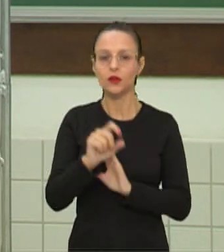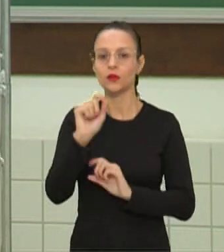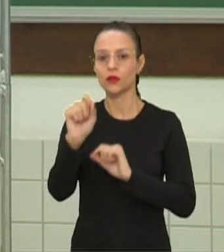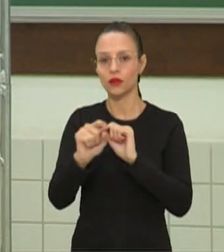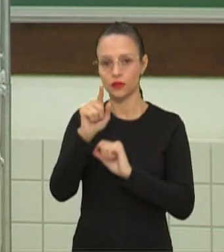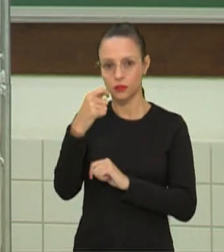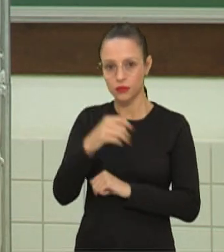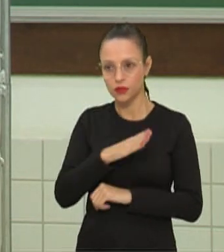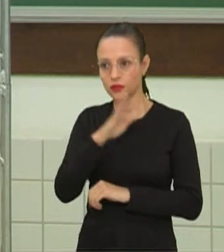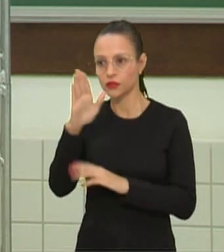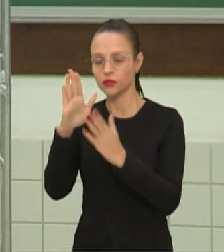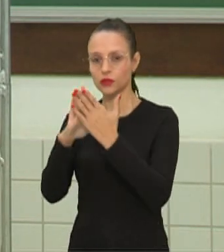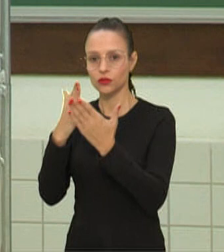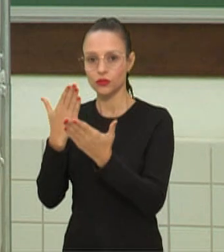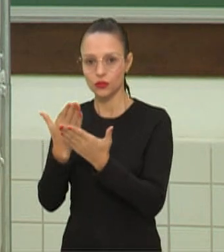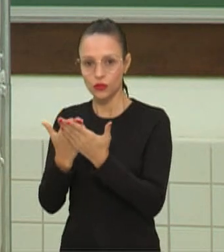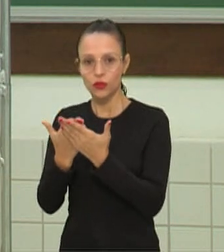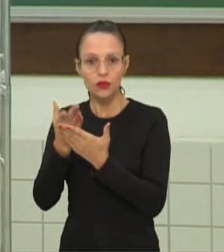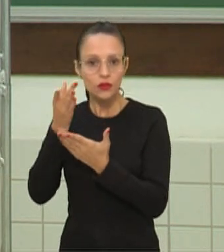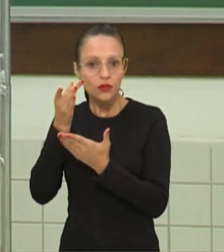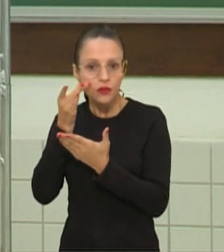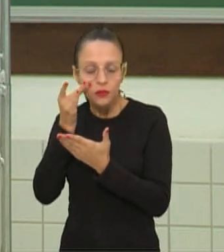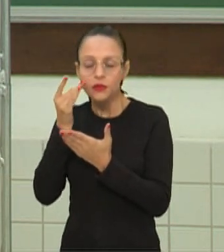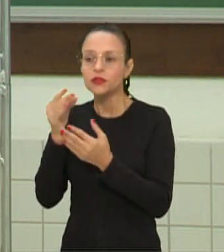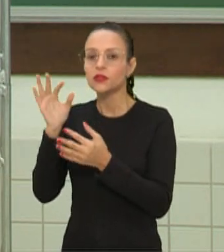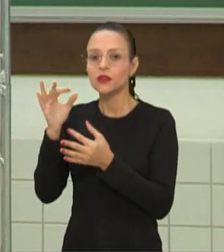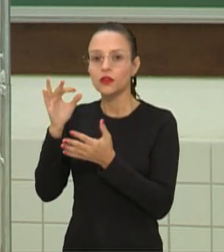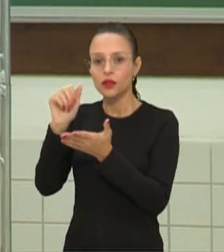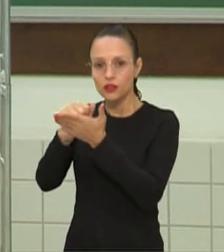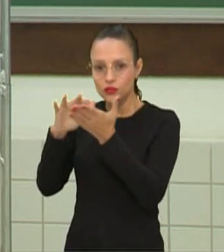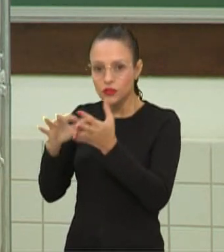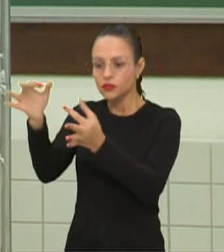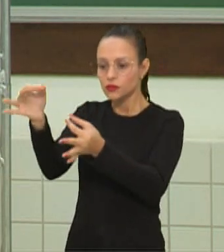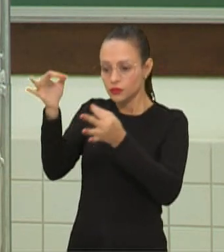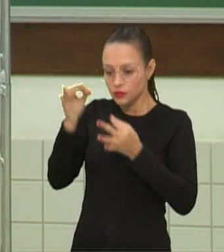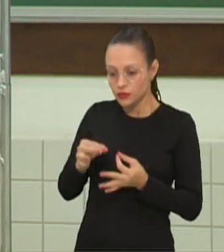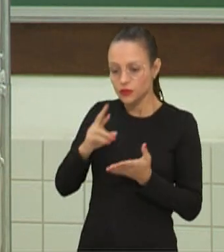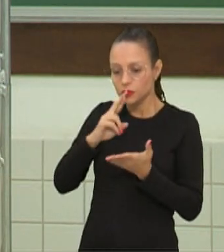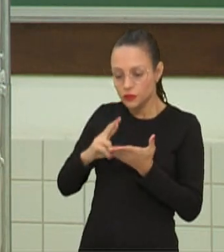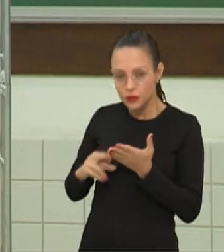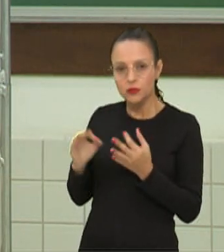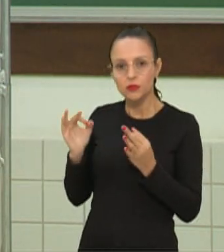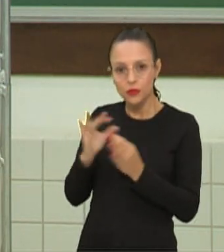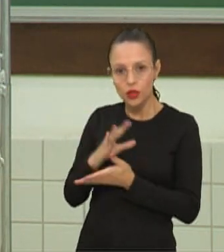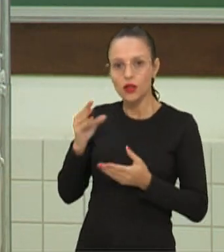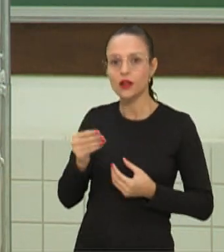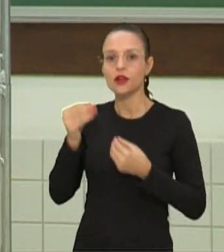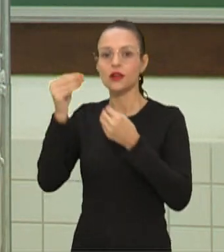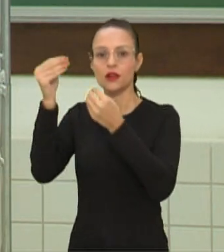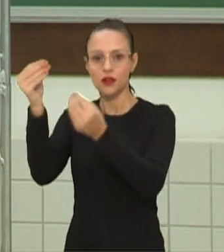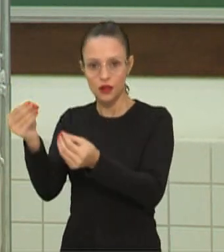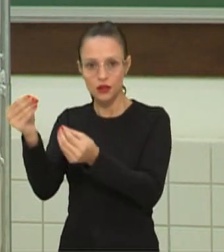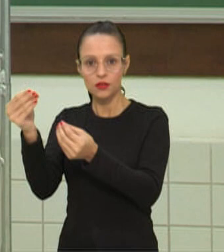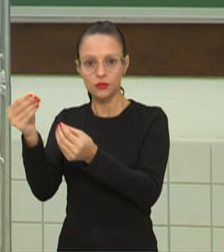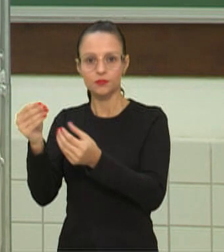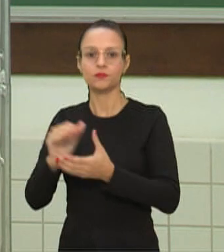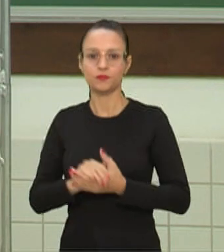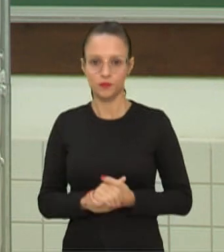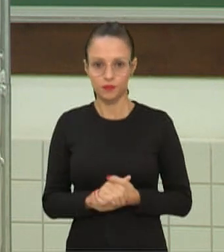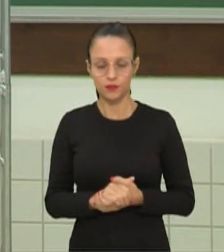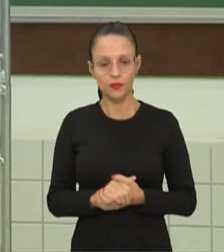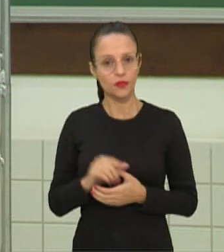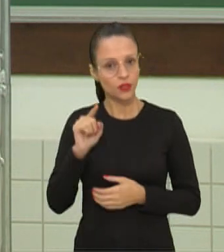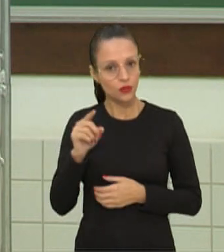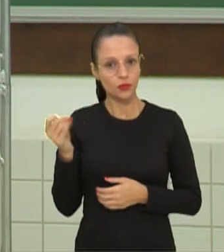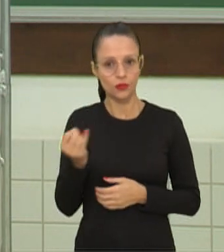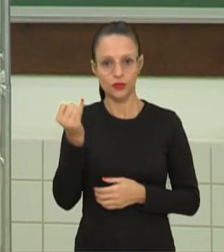retirar o material na escola, as trilhas das aulas na escola, resolver as atividades e levar de volta a atividade para os professores fazerem a conferência. Tá?